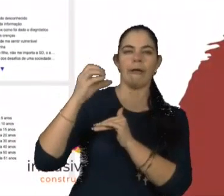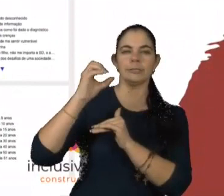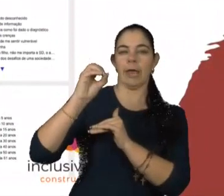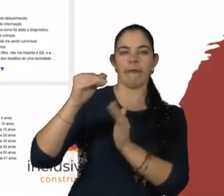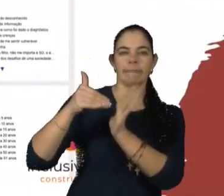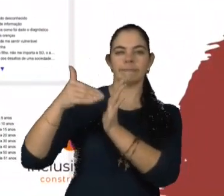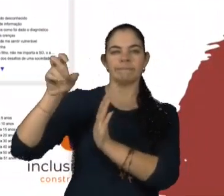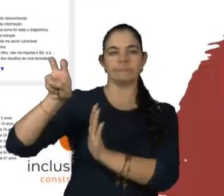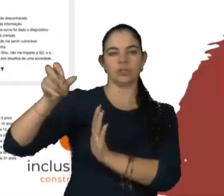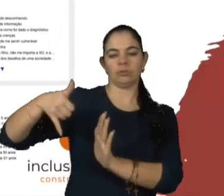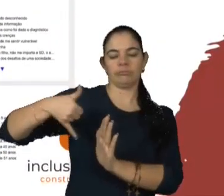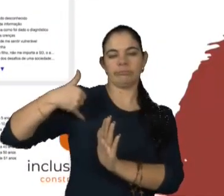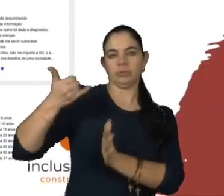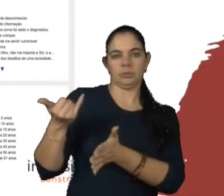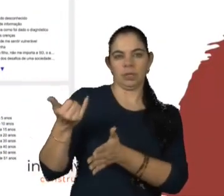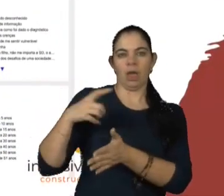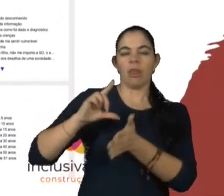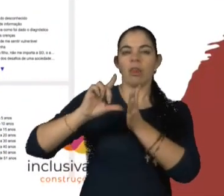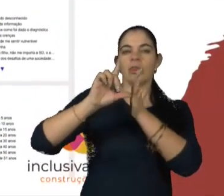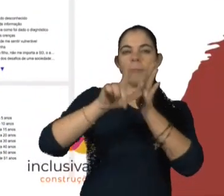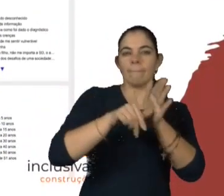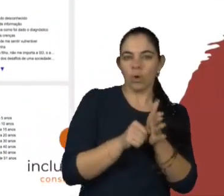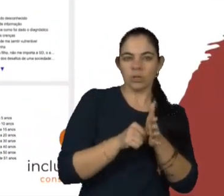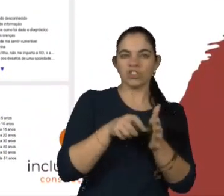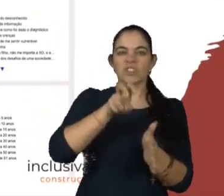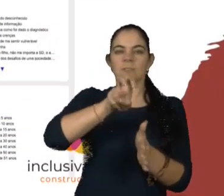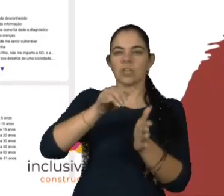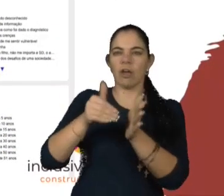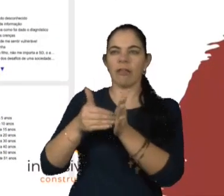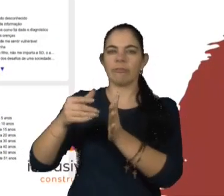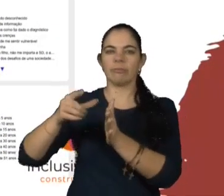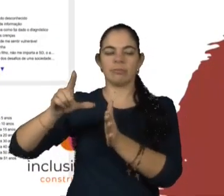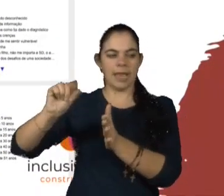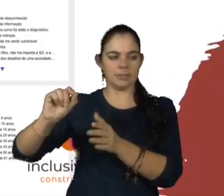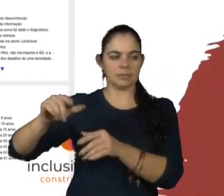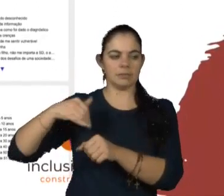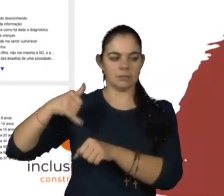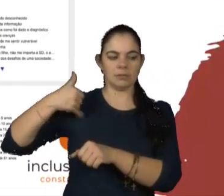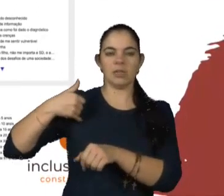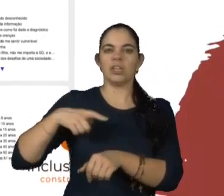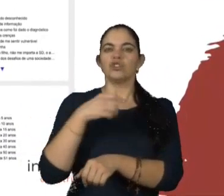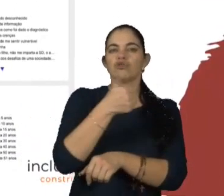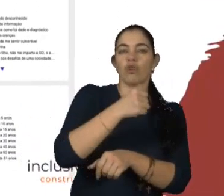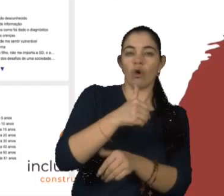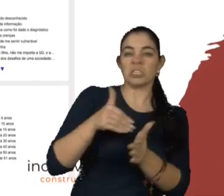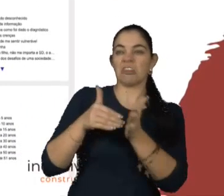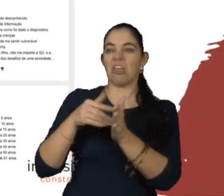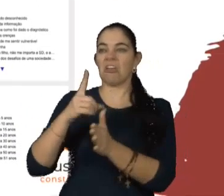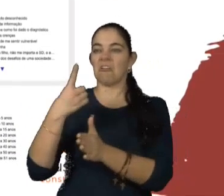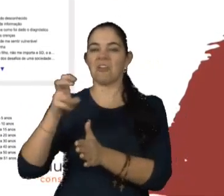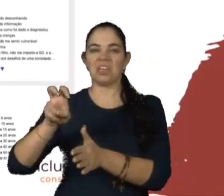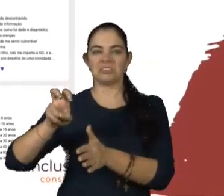57%. Depois, 14% de 5 a 10 anos. 8% de 11 a 15 anos.